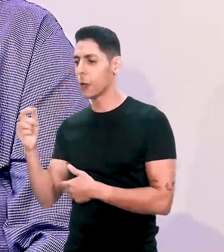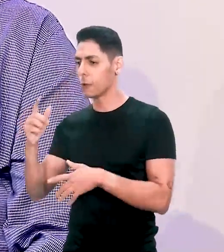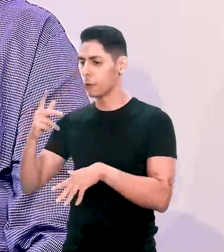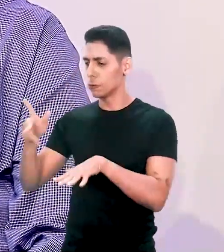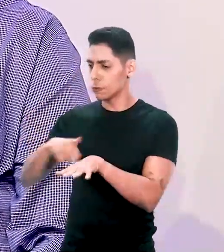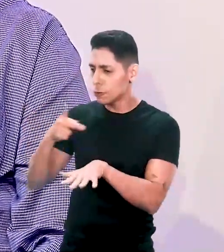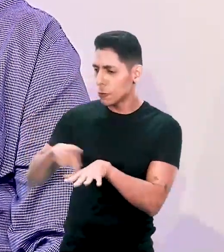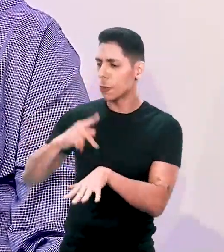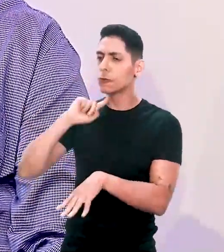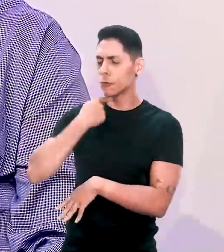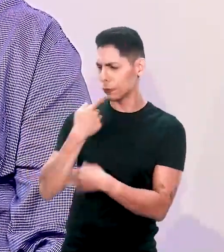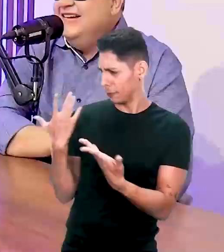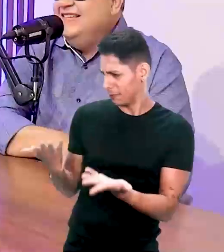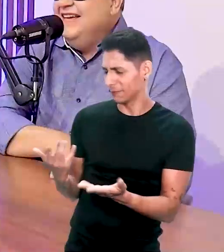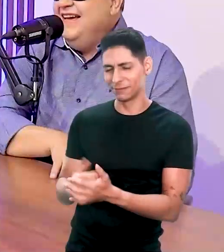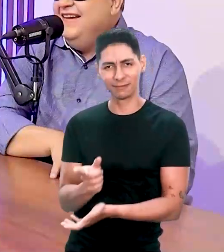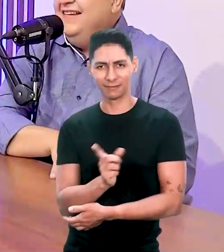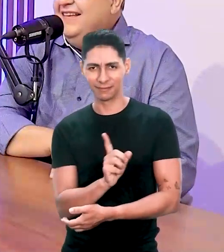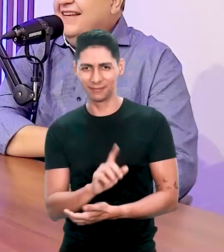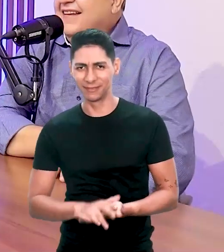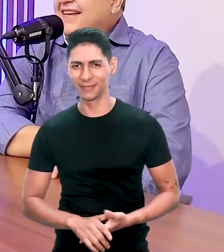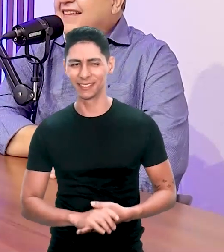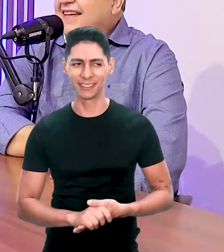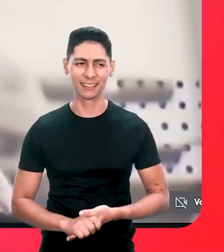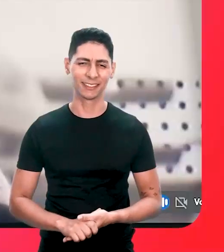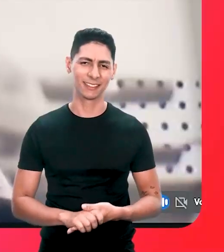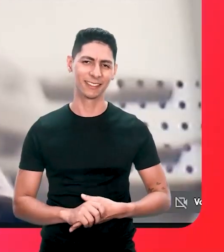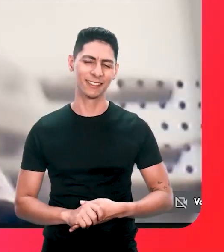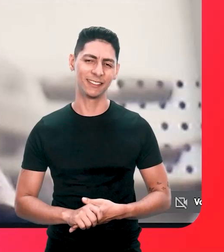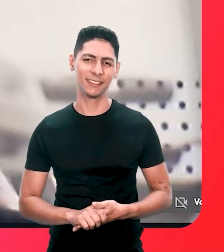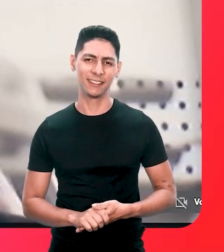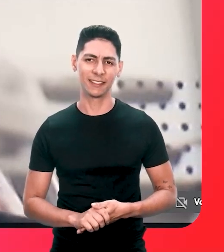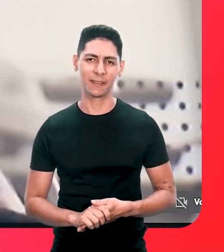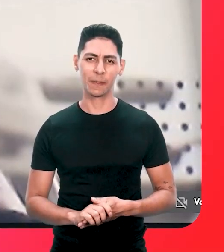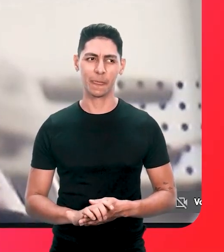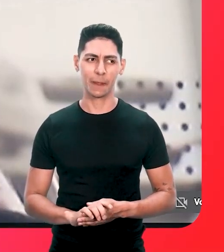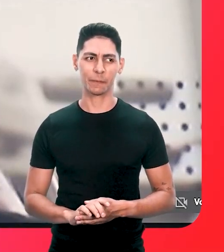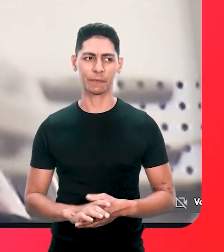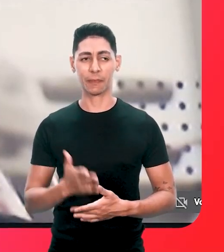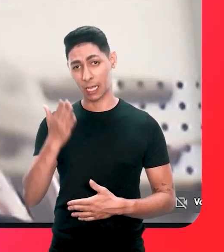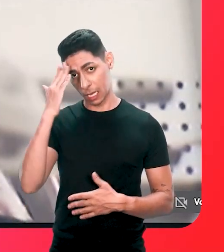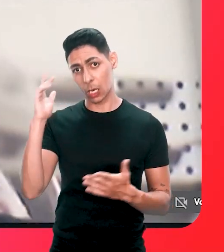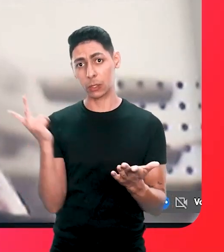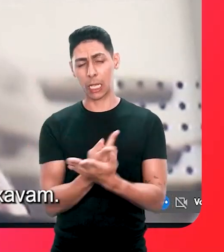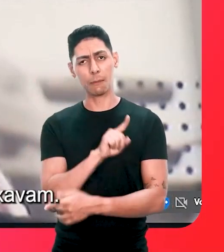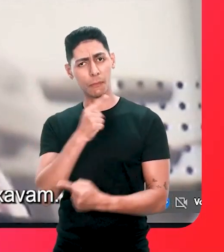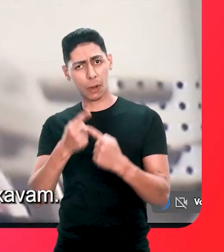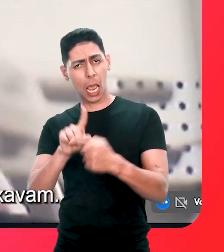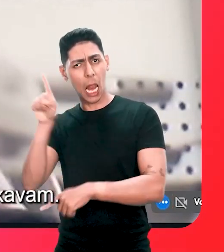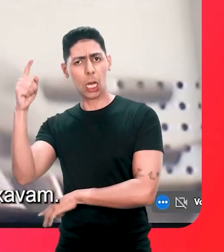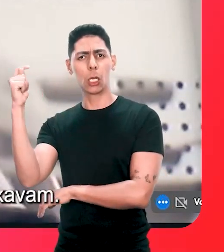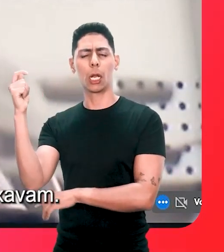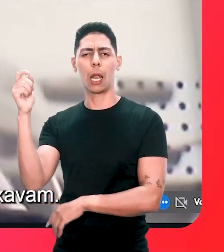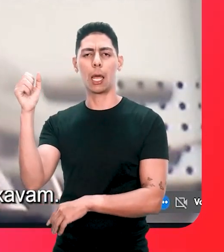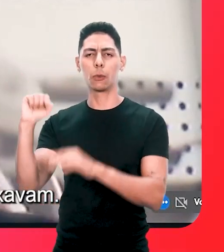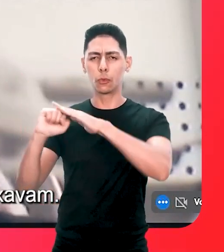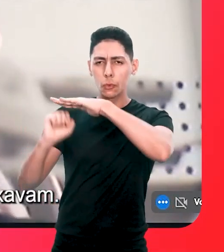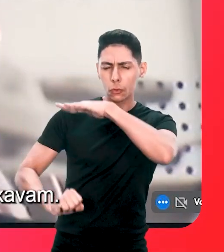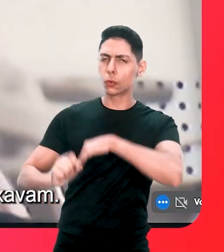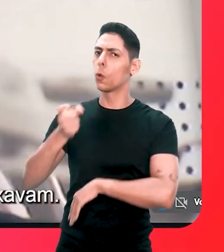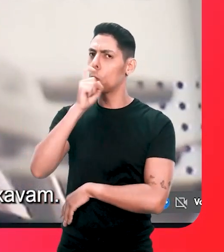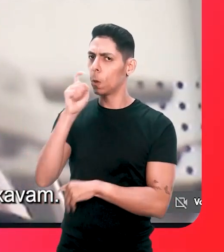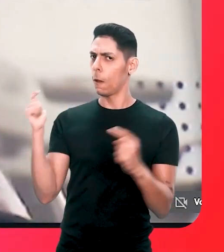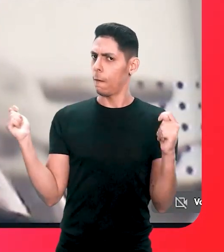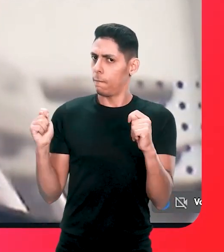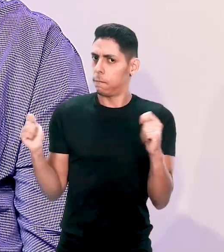E tu sabe que lá no sul faz frio, né? Pois cara? é. Então sabe como é, né? Mas a gente queria pular, mas os